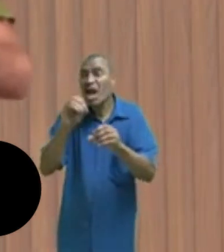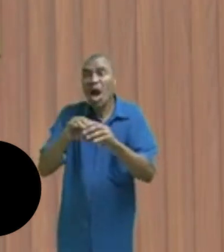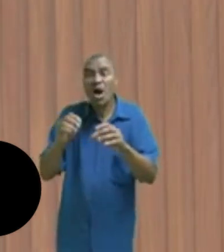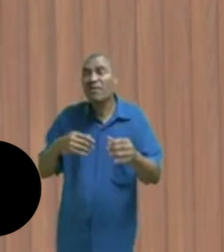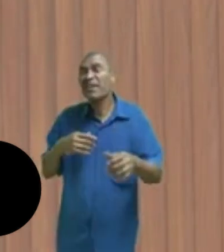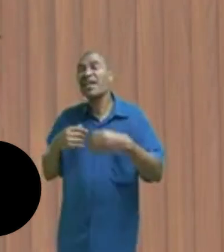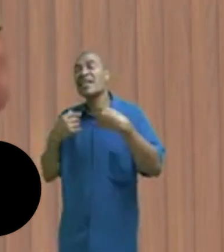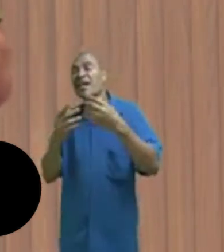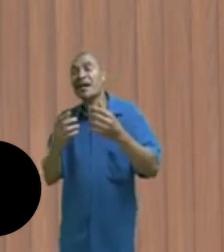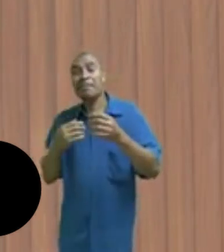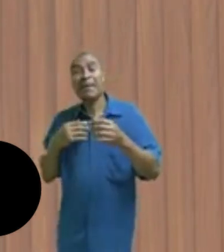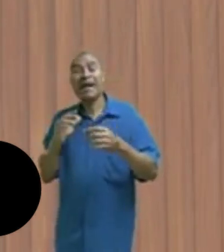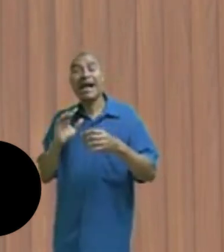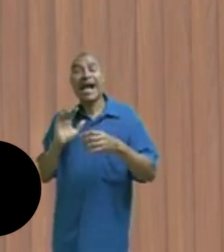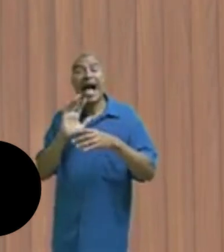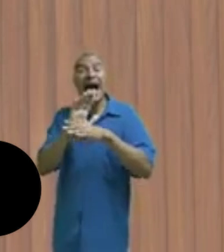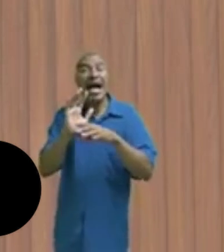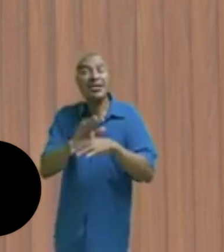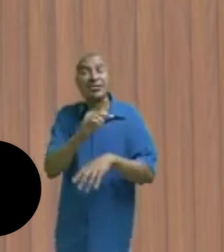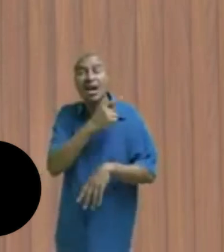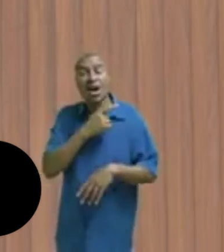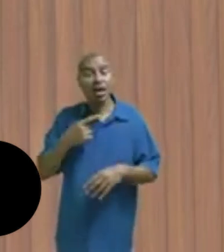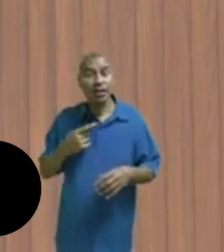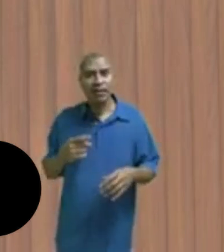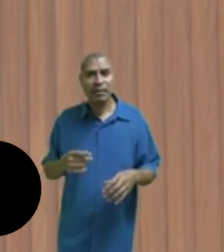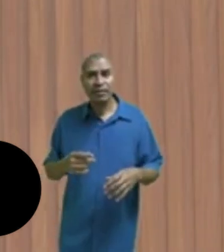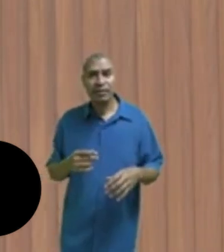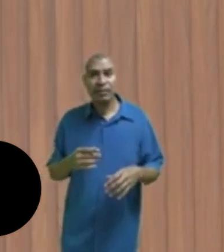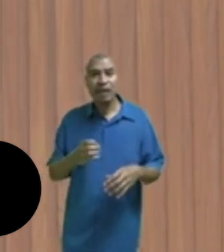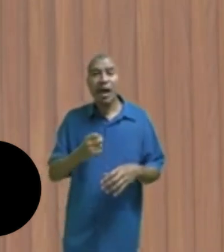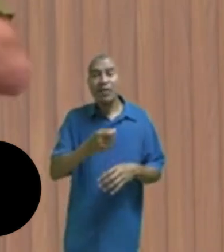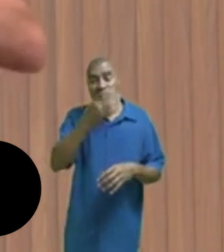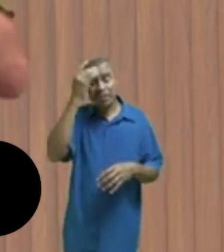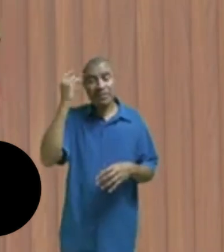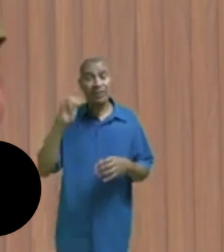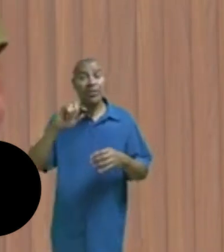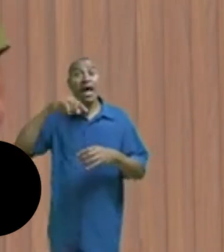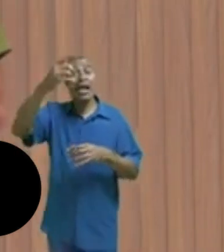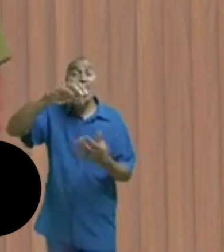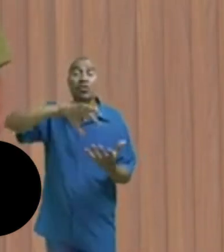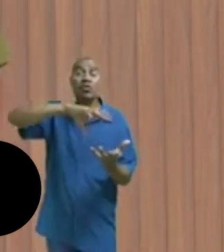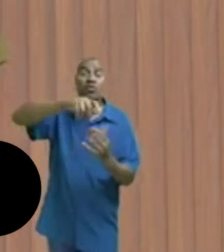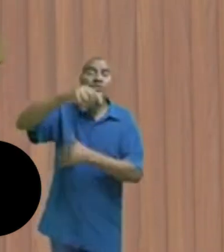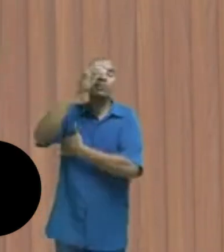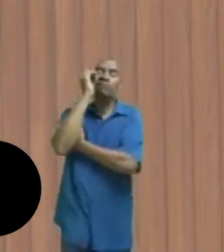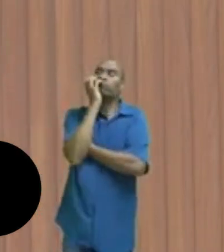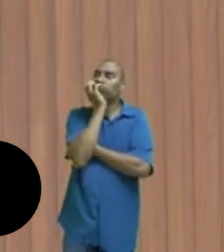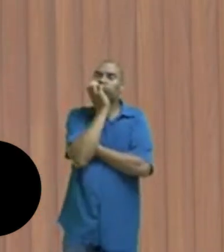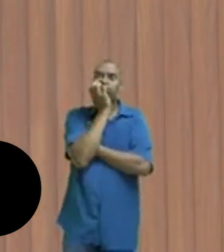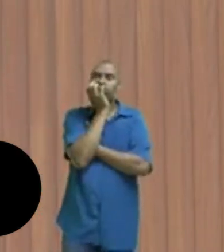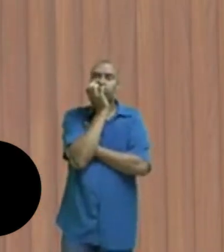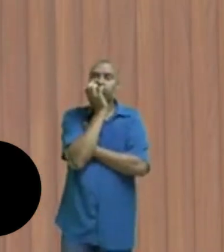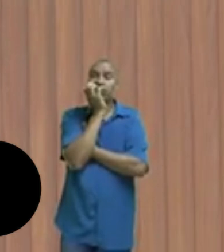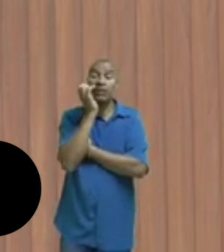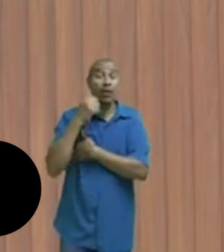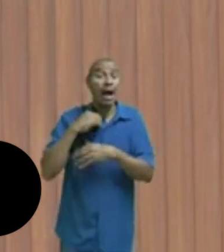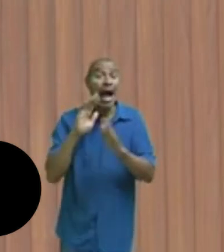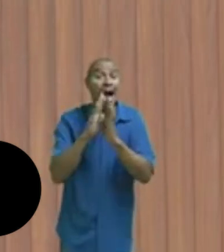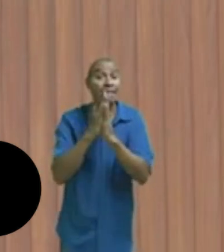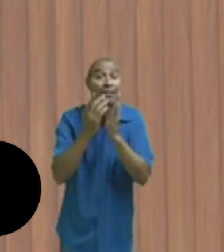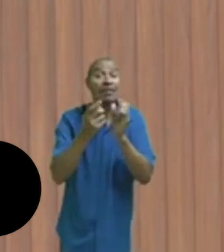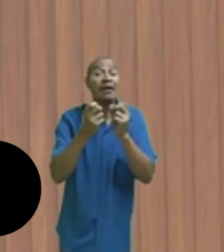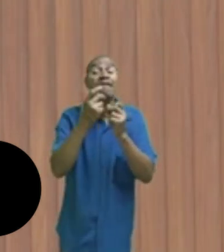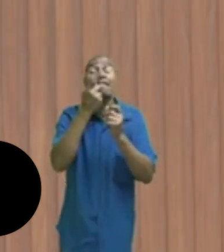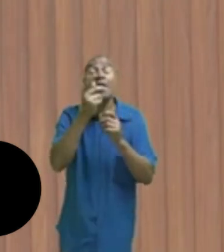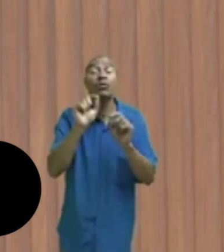do encontro uma reunião de adoração a Deus. Esse é o senso comum. Mas o que a Bíblia vai dizer é